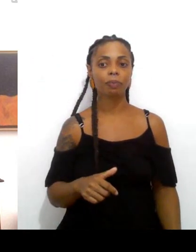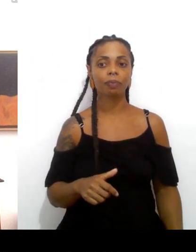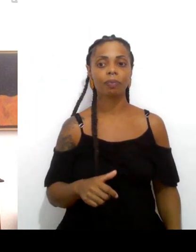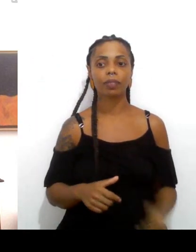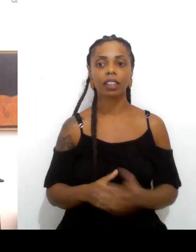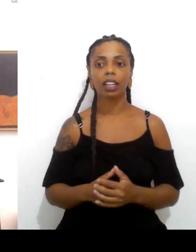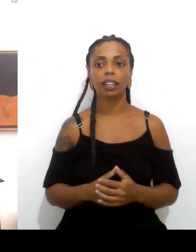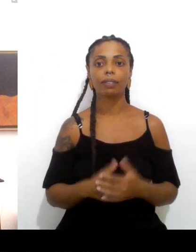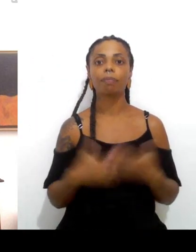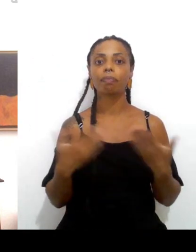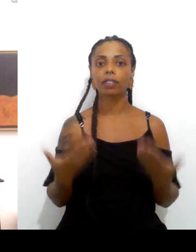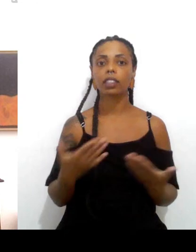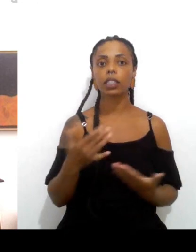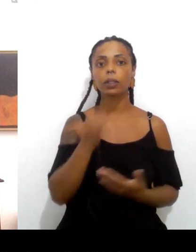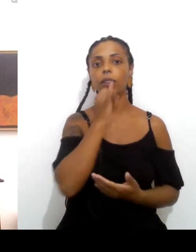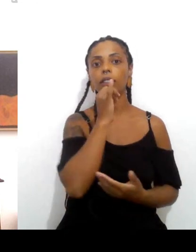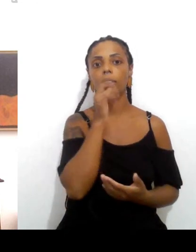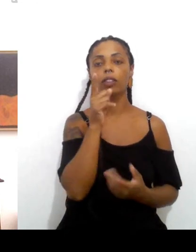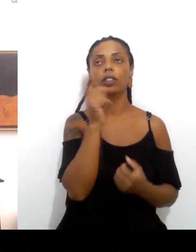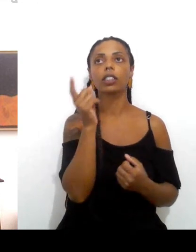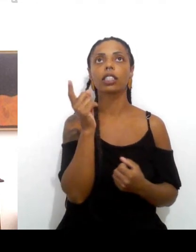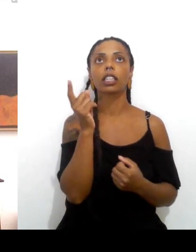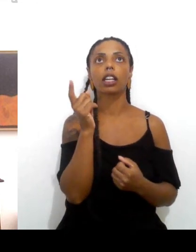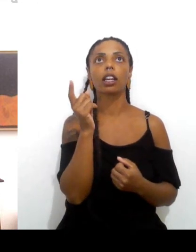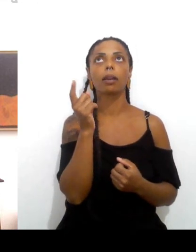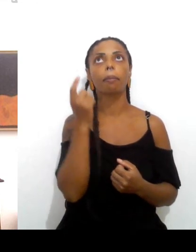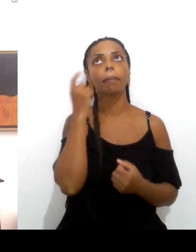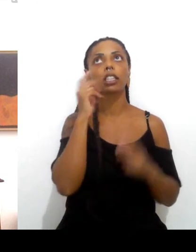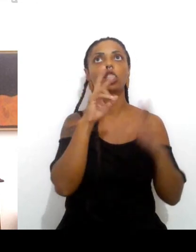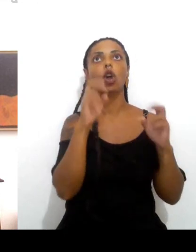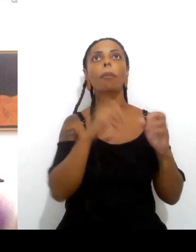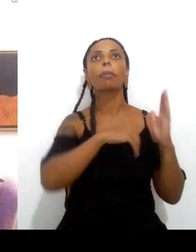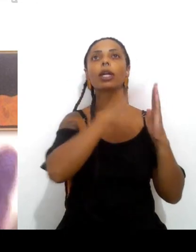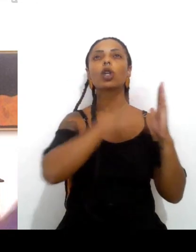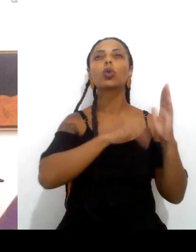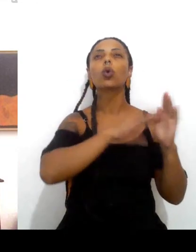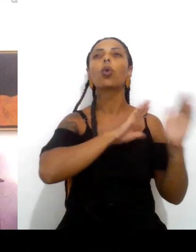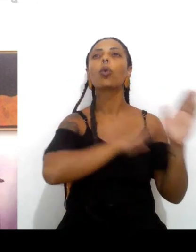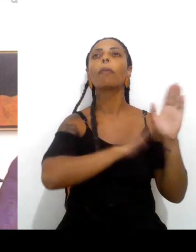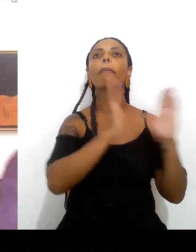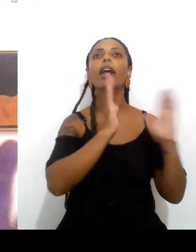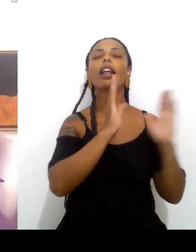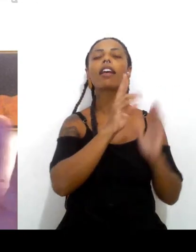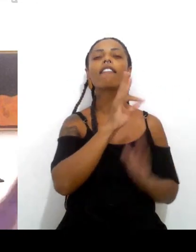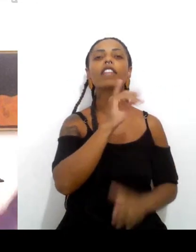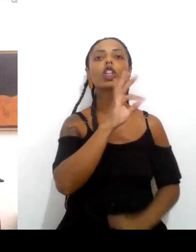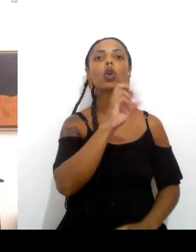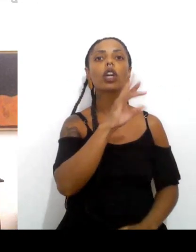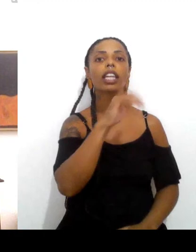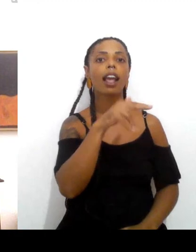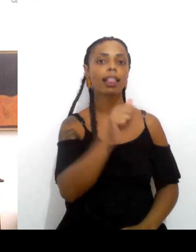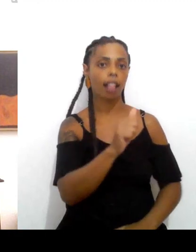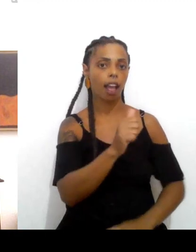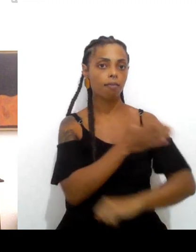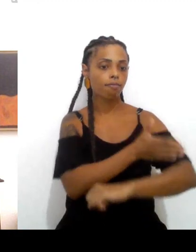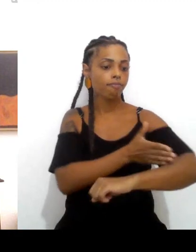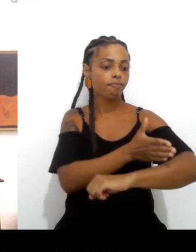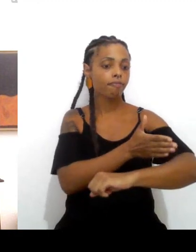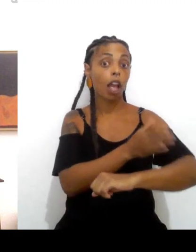a pinturas da era vitoriana Tom Billy em que você tem então